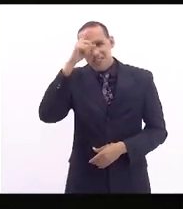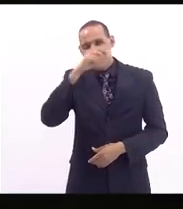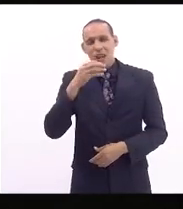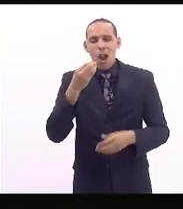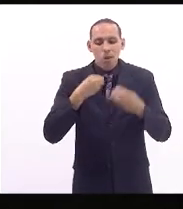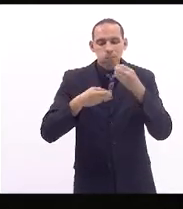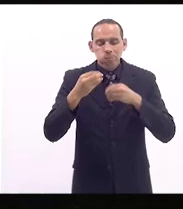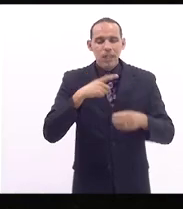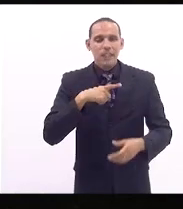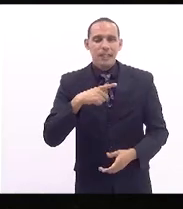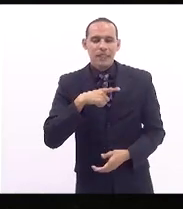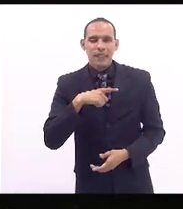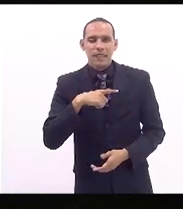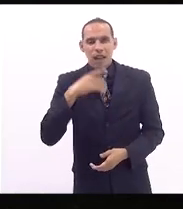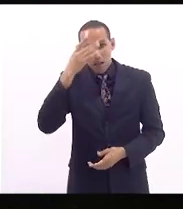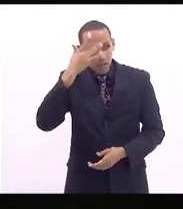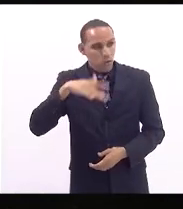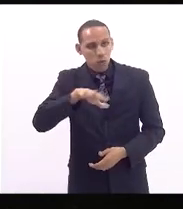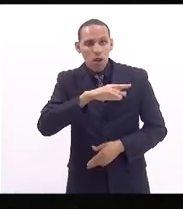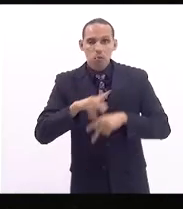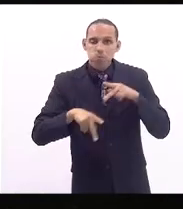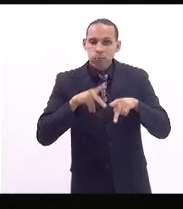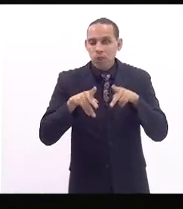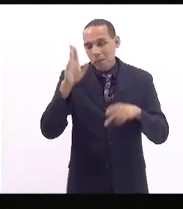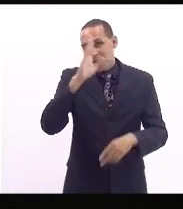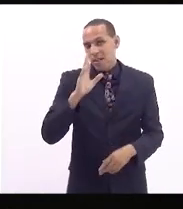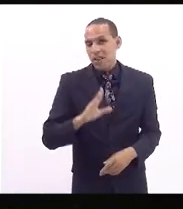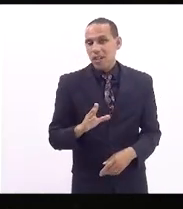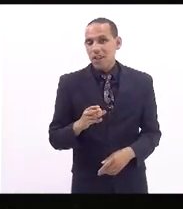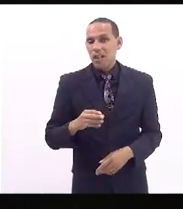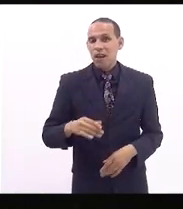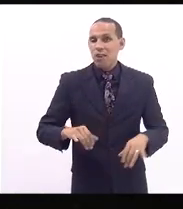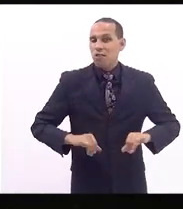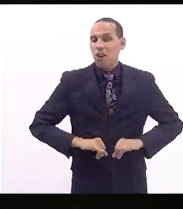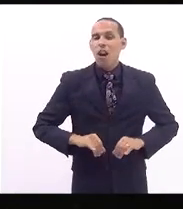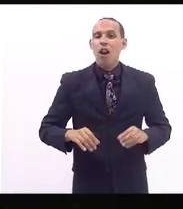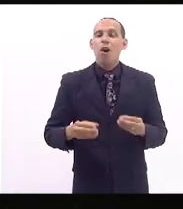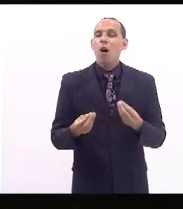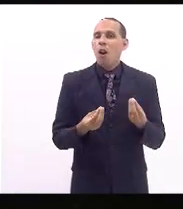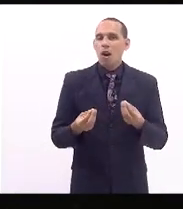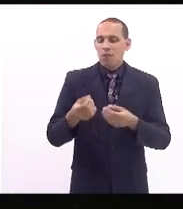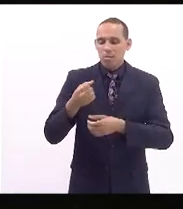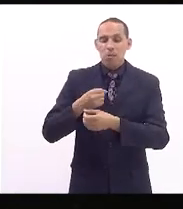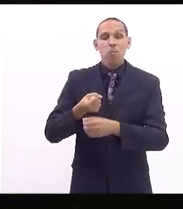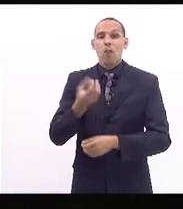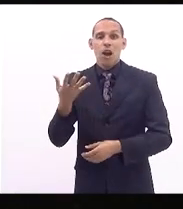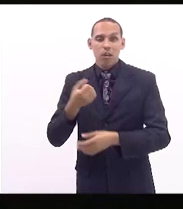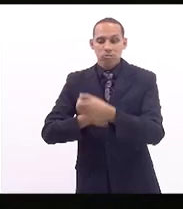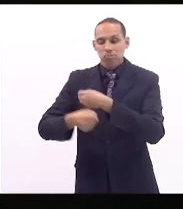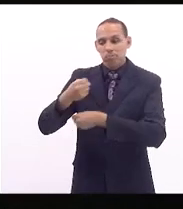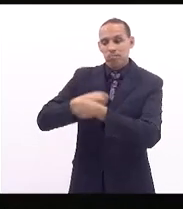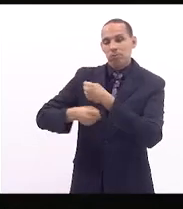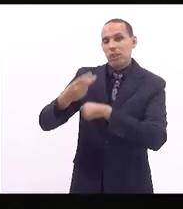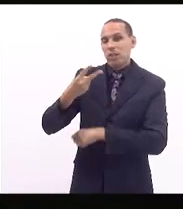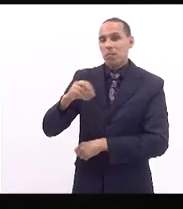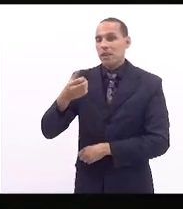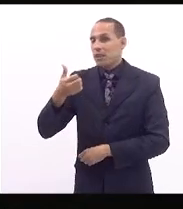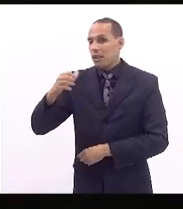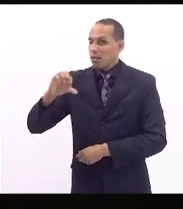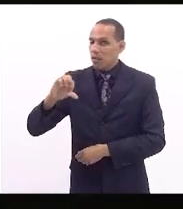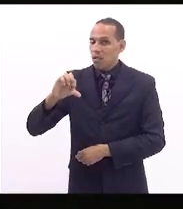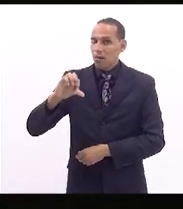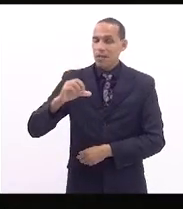acesso ao alimento a população brasileira está em 2019 essa taxa foi